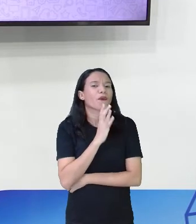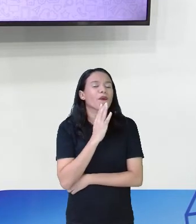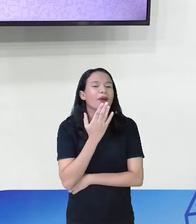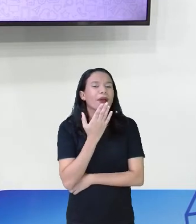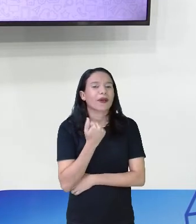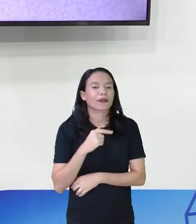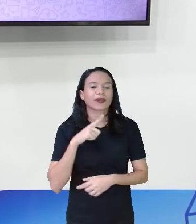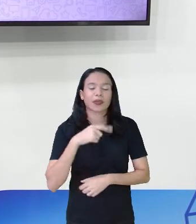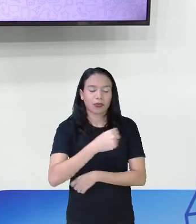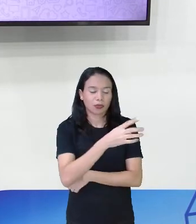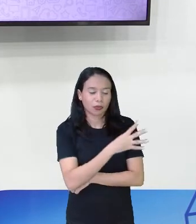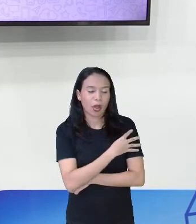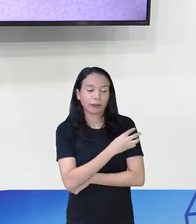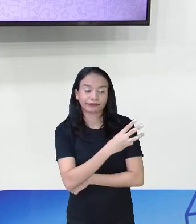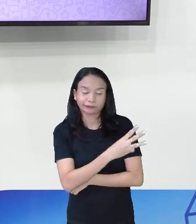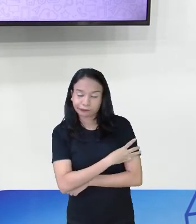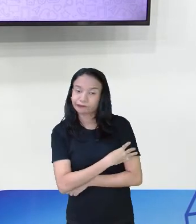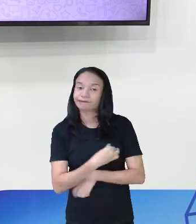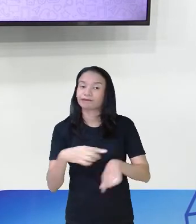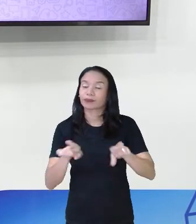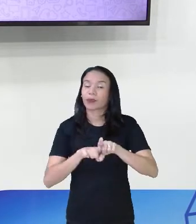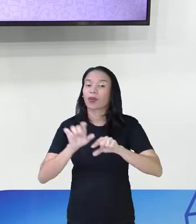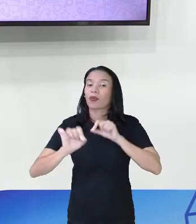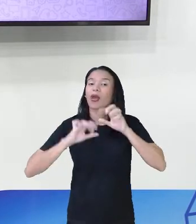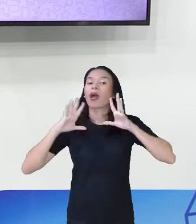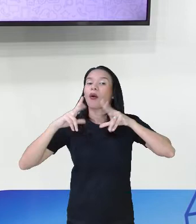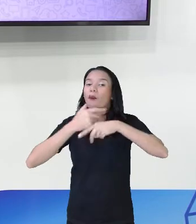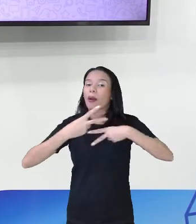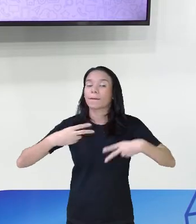isso no 4º, no 3º. O que é o animal